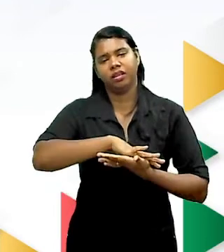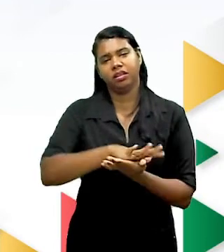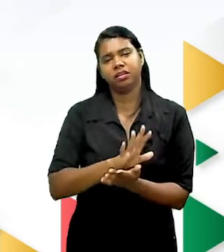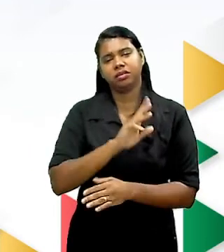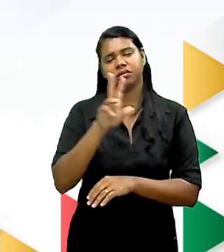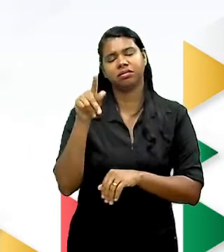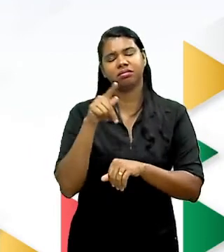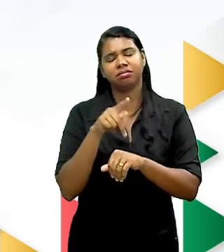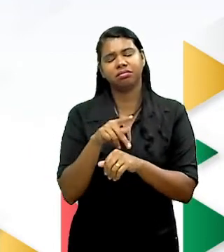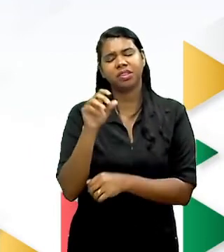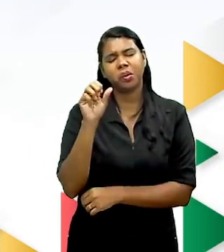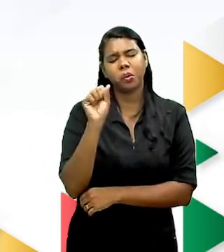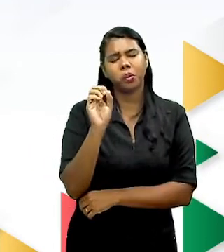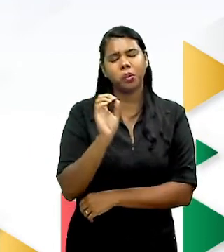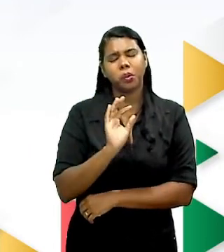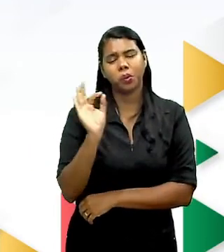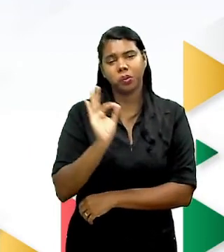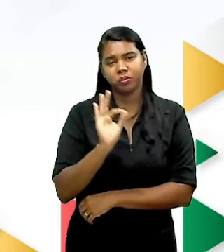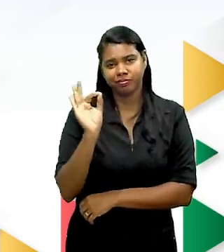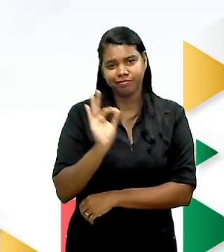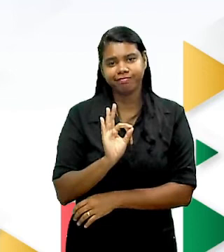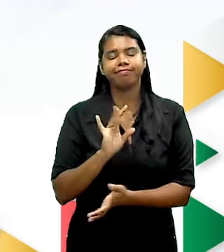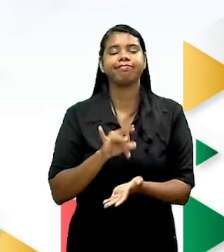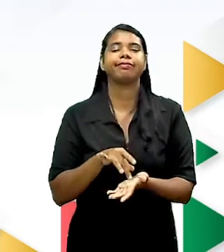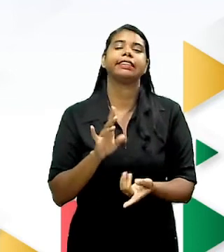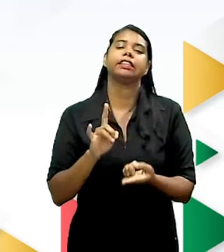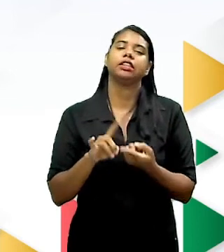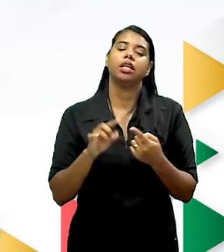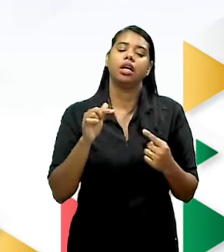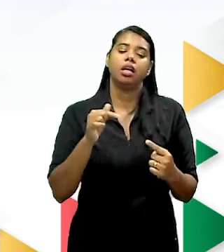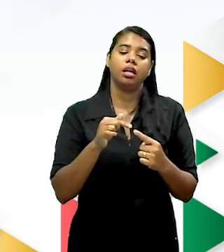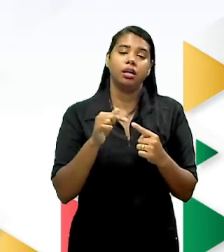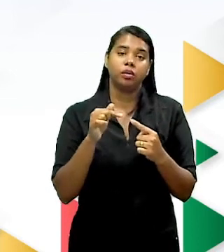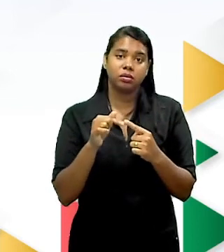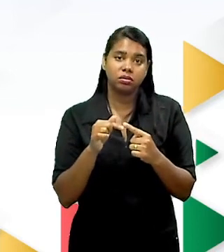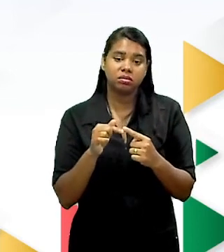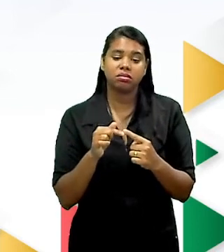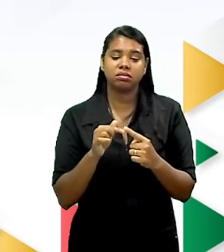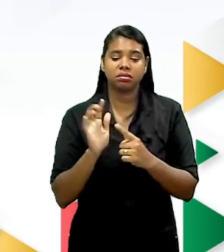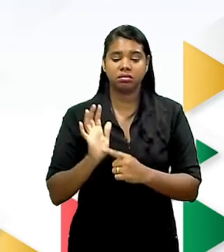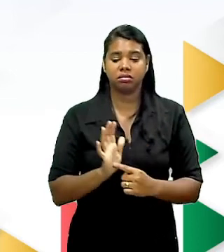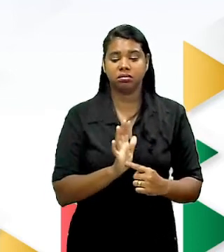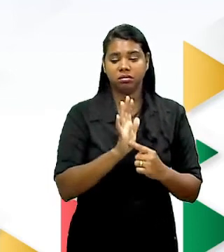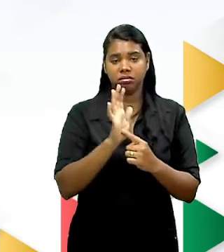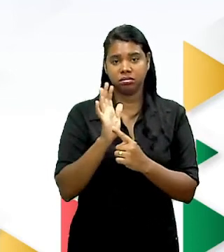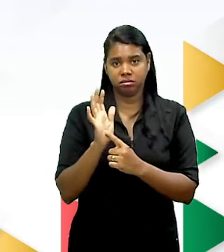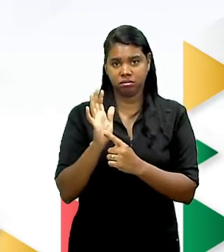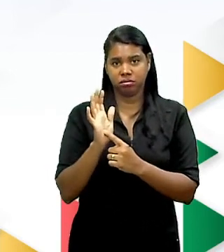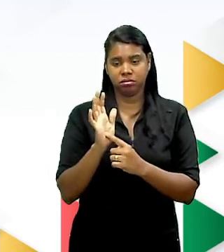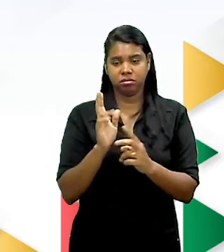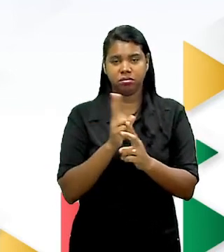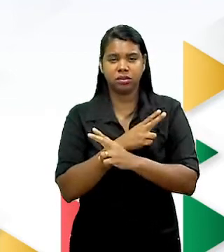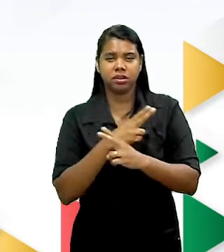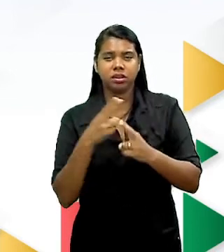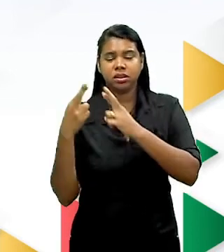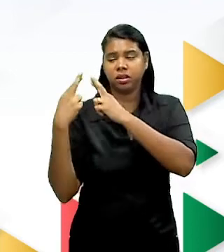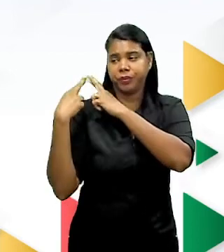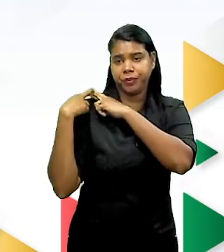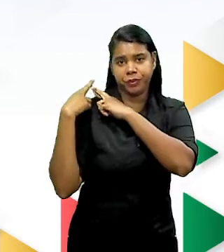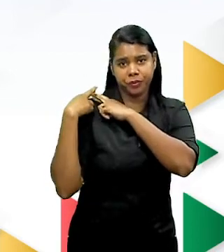de 80%, está intimamente relacionada às instabilidades atmosféricas, responsáveis